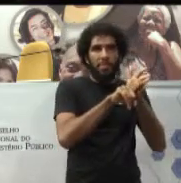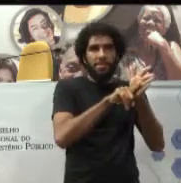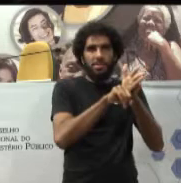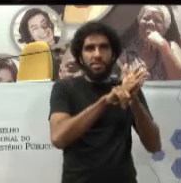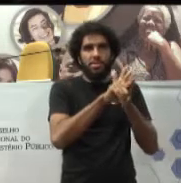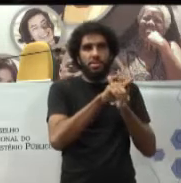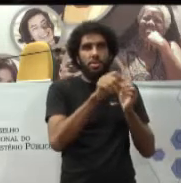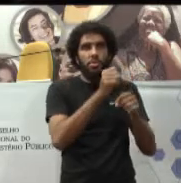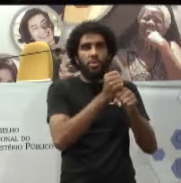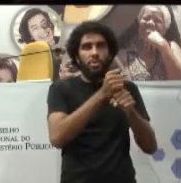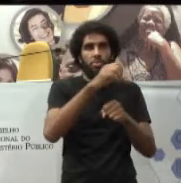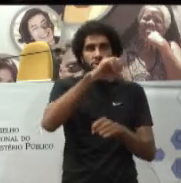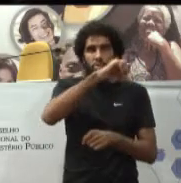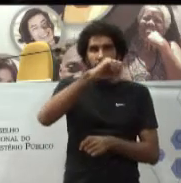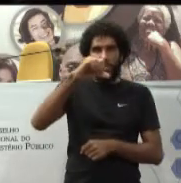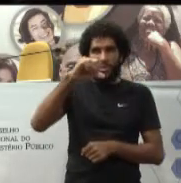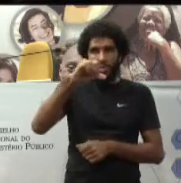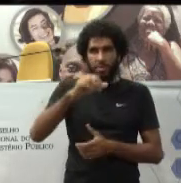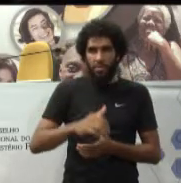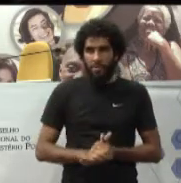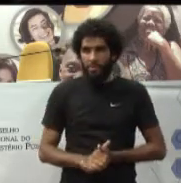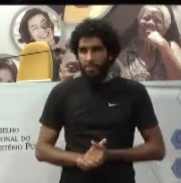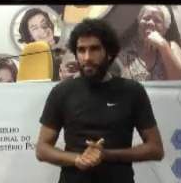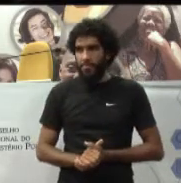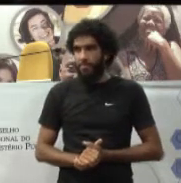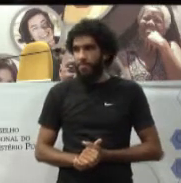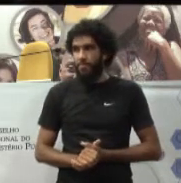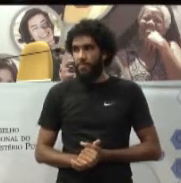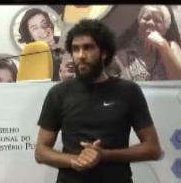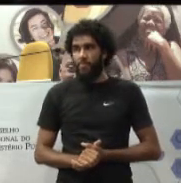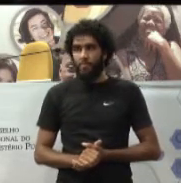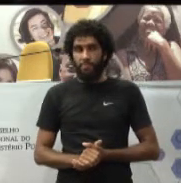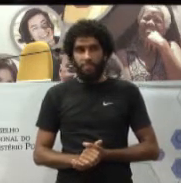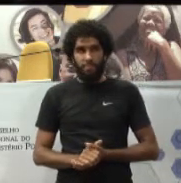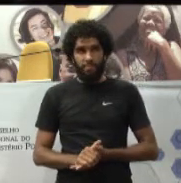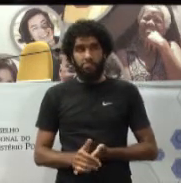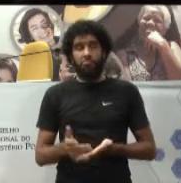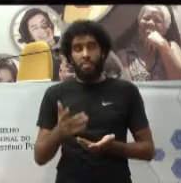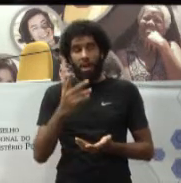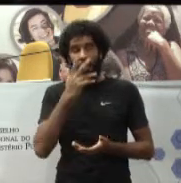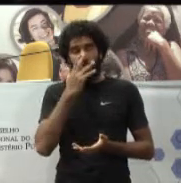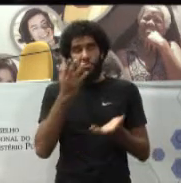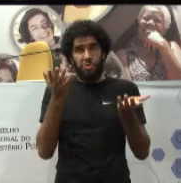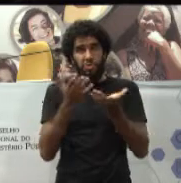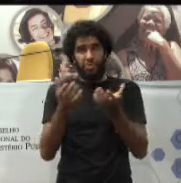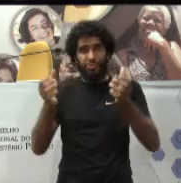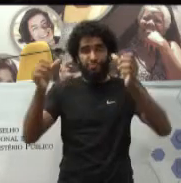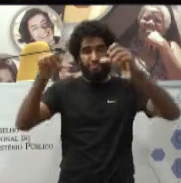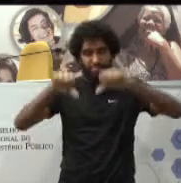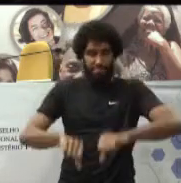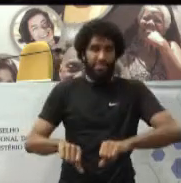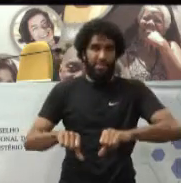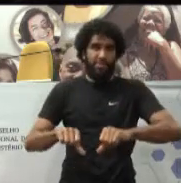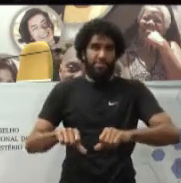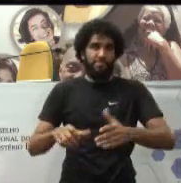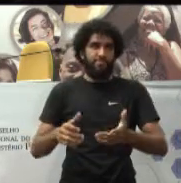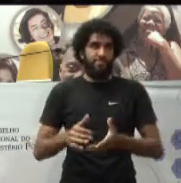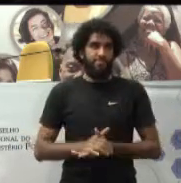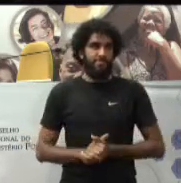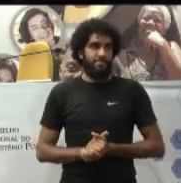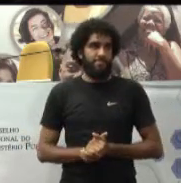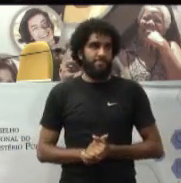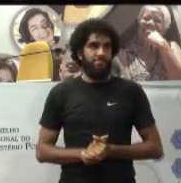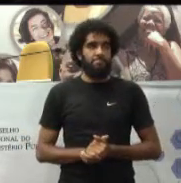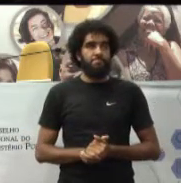99 mas o trouxe aqui a gente que hoje está muito pior isso aqui não temos tempo para essas resoluções novas da